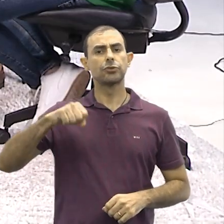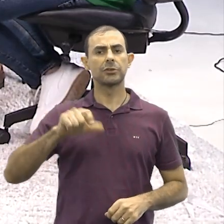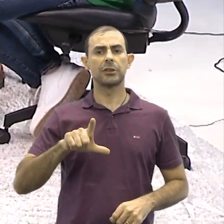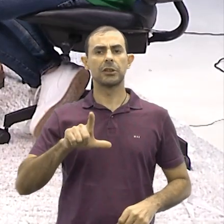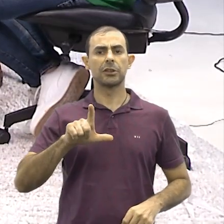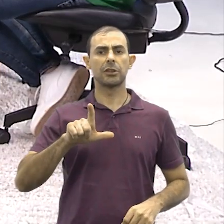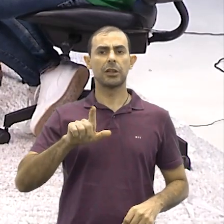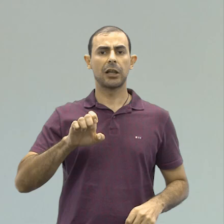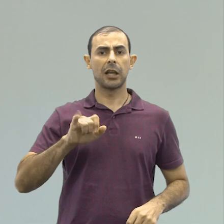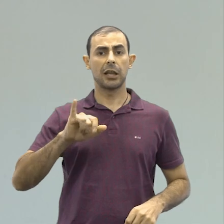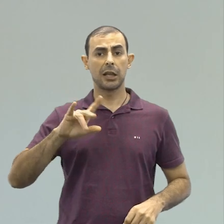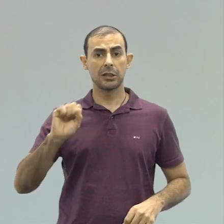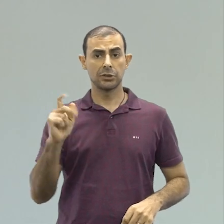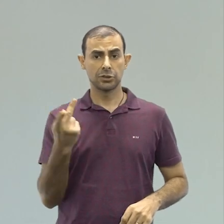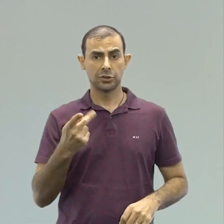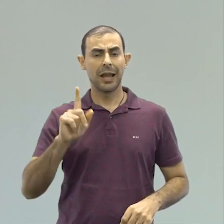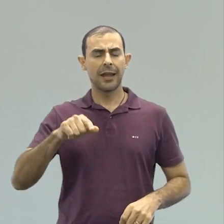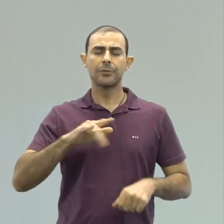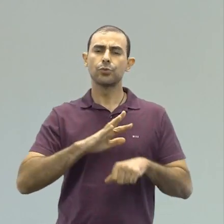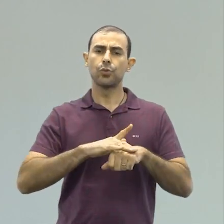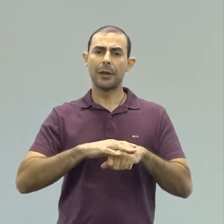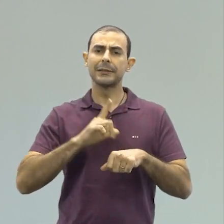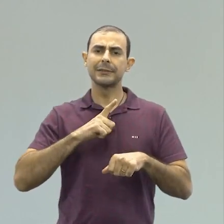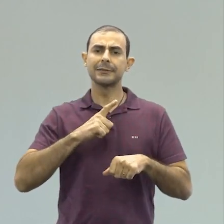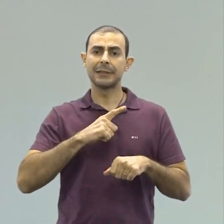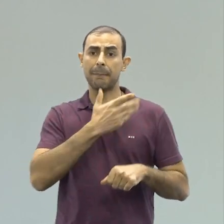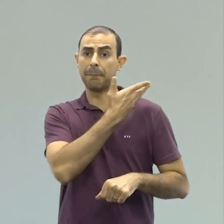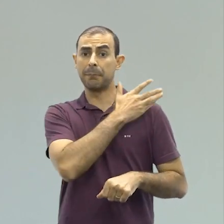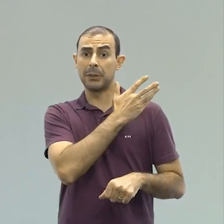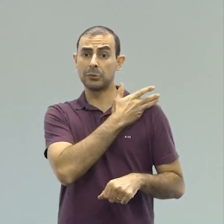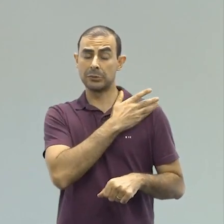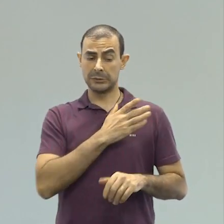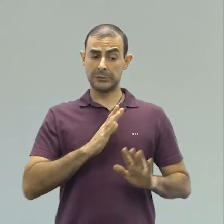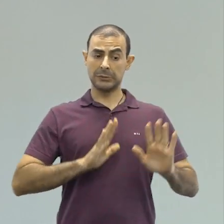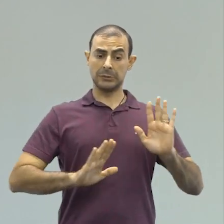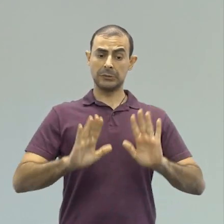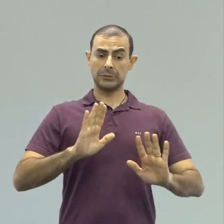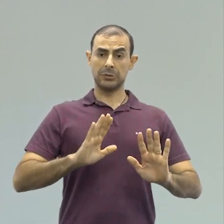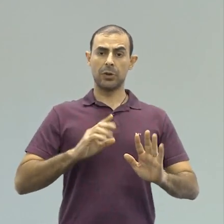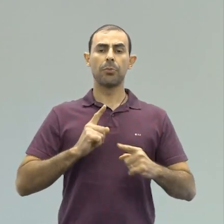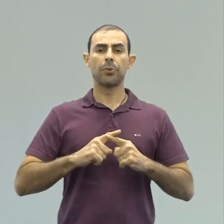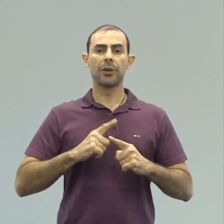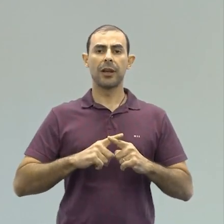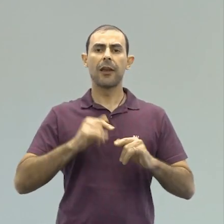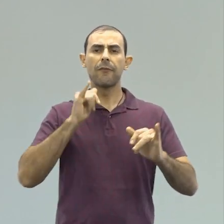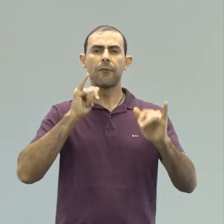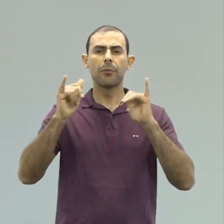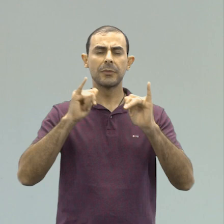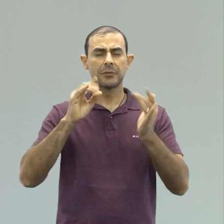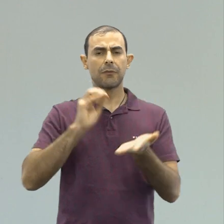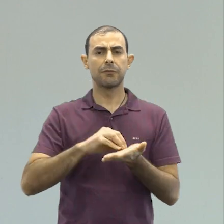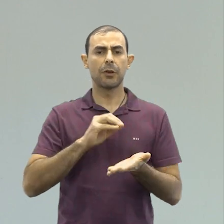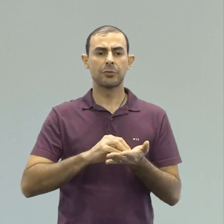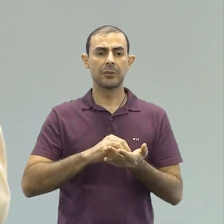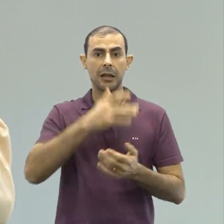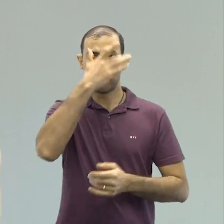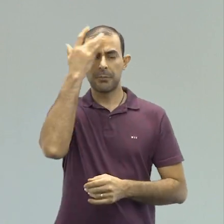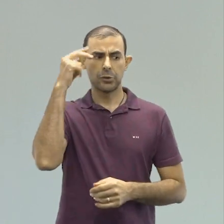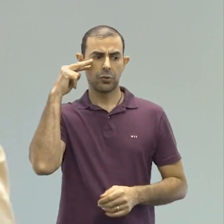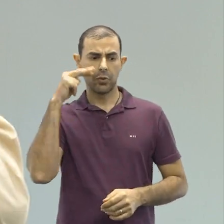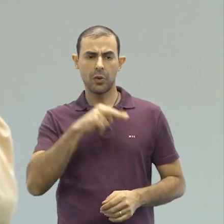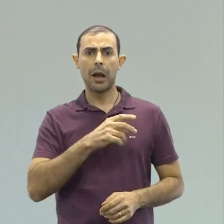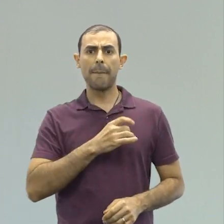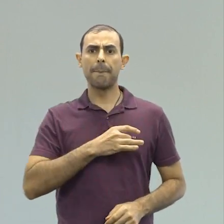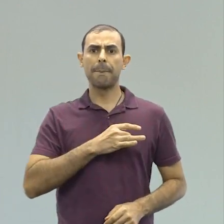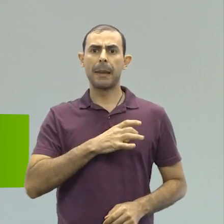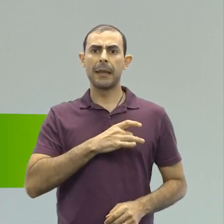uma doença basicamente de preconceito, né? Há muita desinformação sobre a leishmaniose. O medo que uma pessoa que